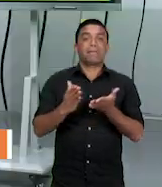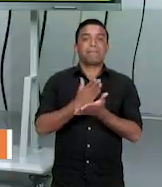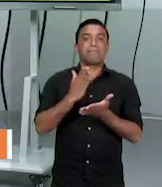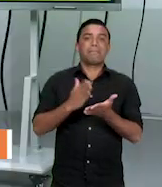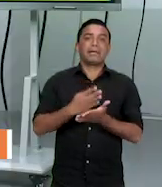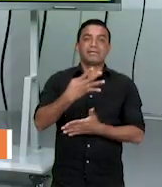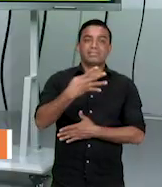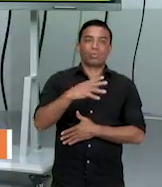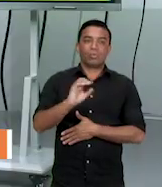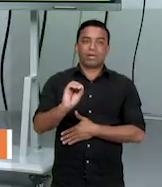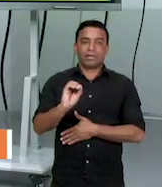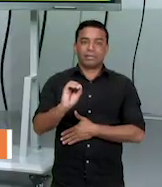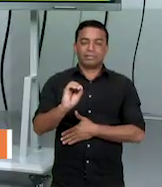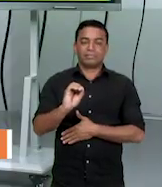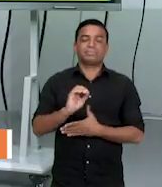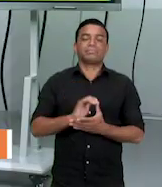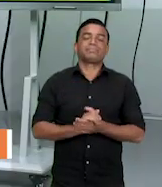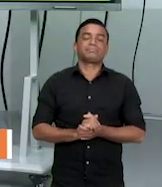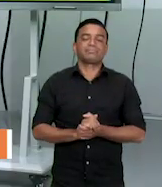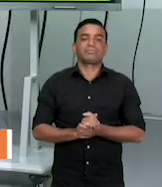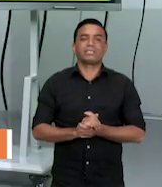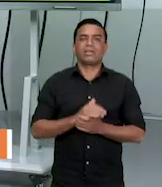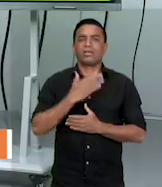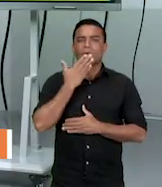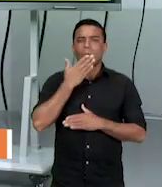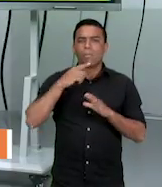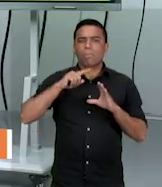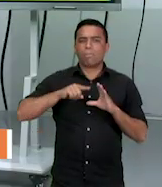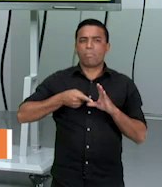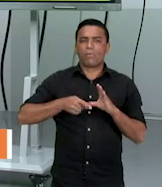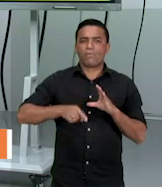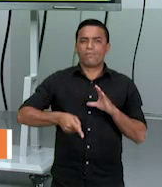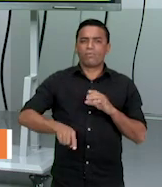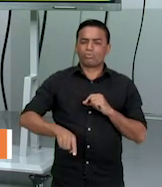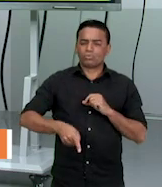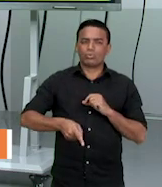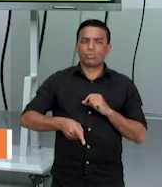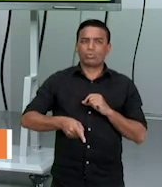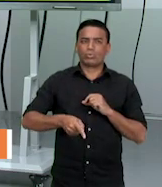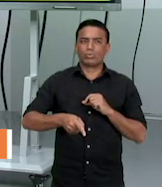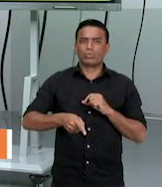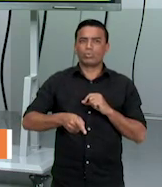40, pergunta: qual a profundidade